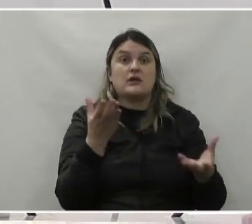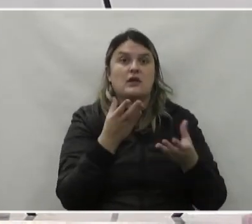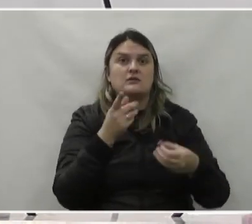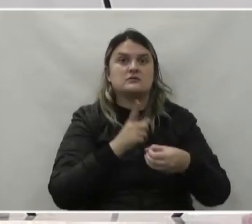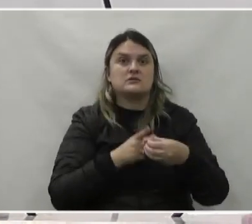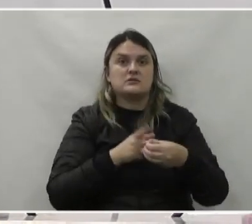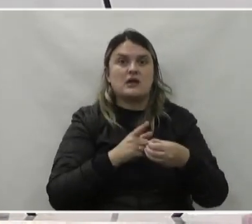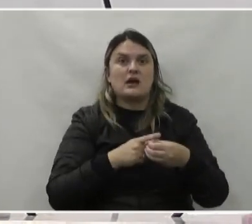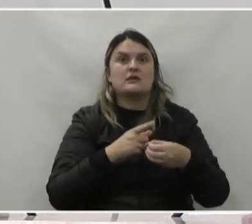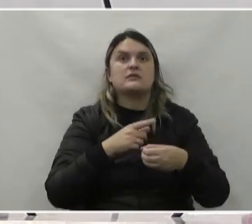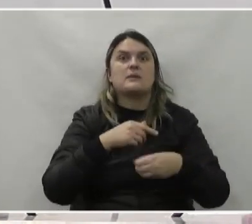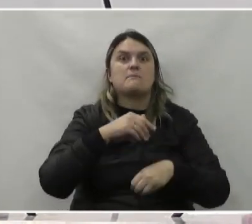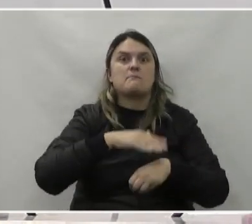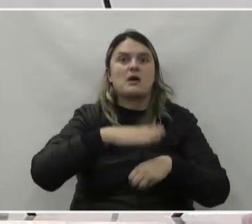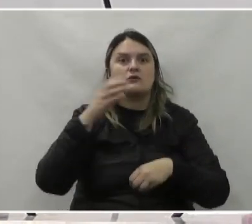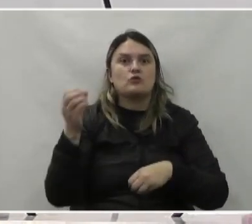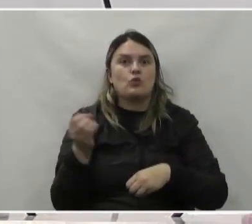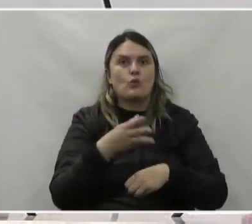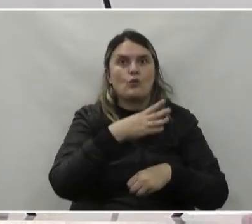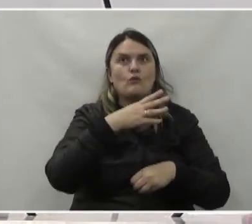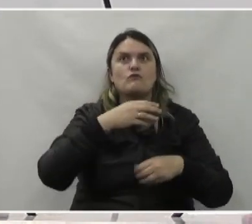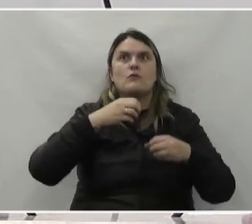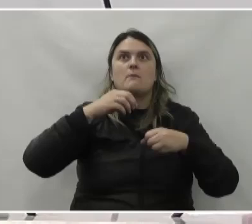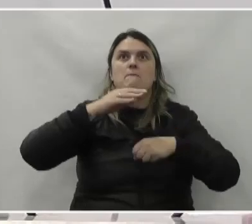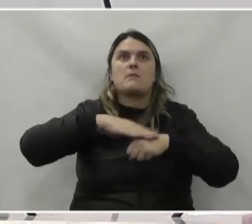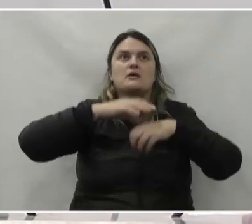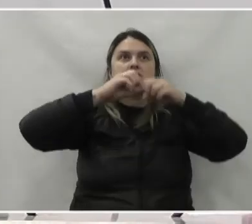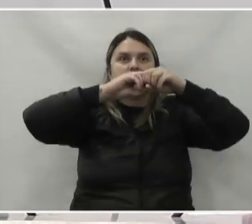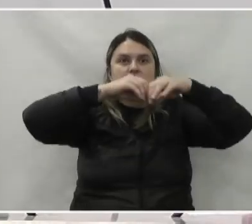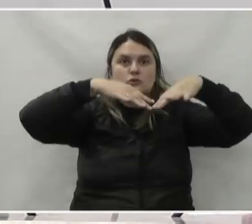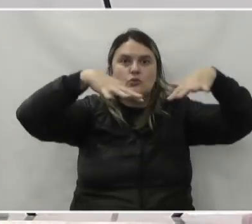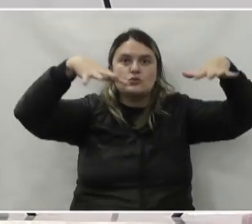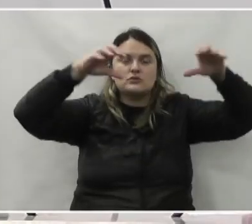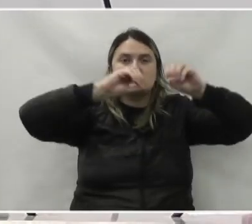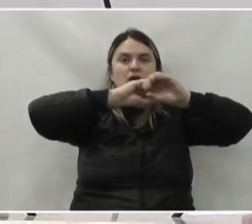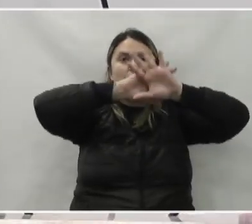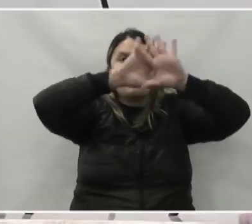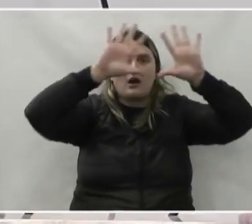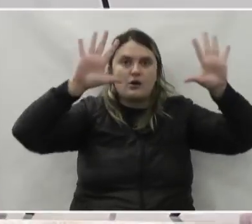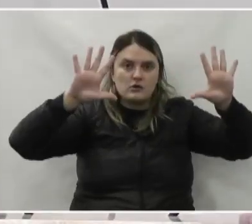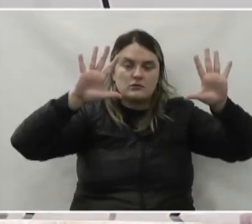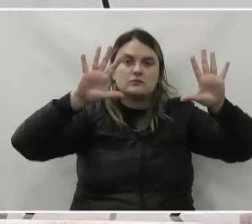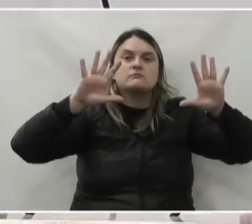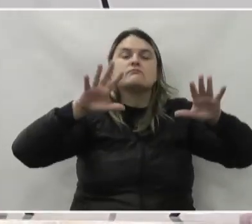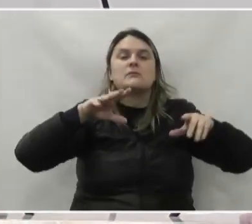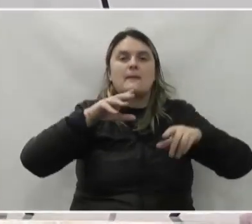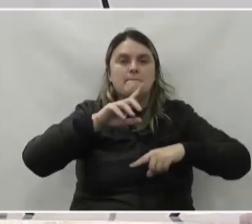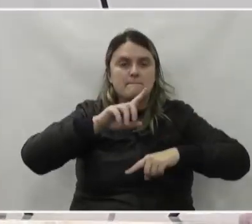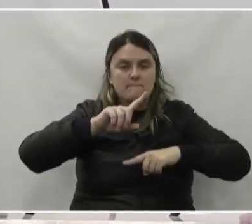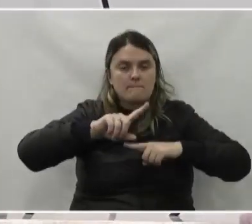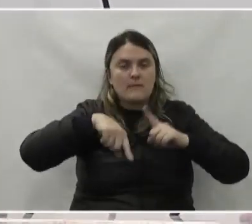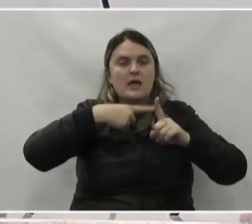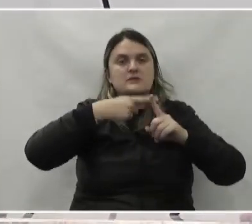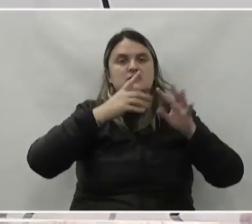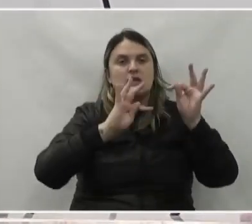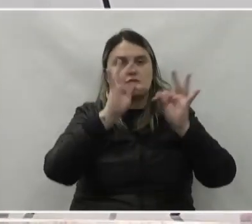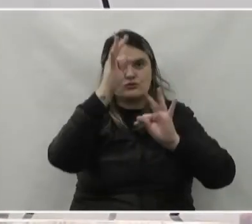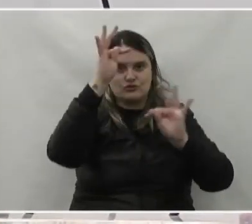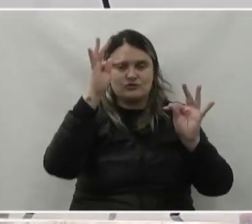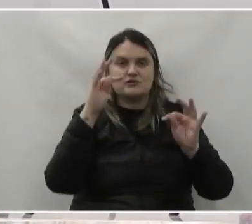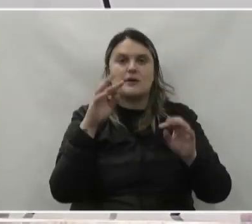Vitória mais moderna, mais iluminada e, consequentemente, mais segura. Então, eu fico